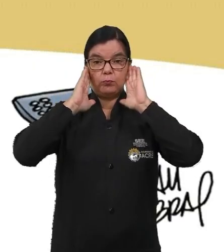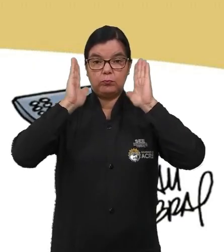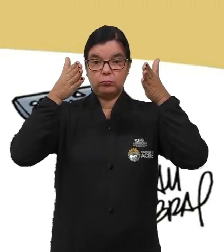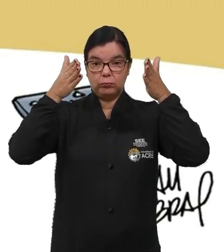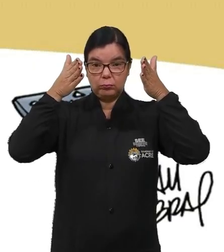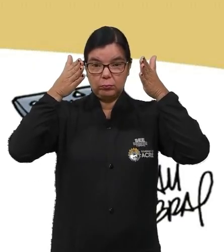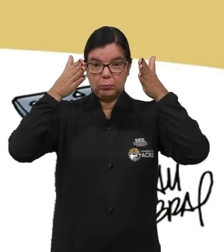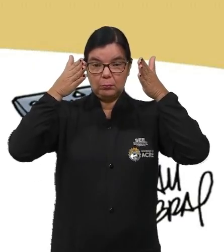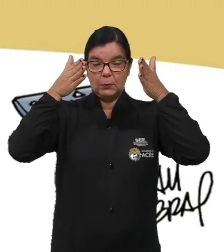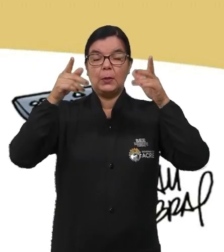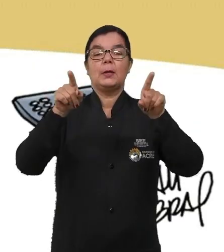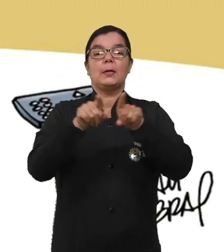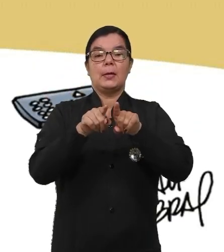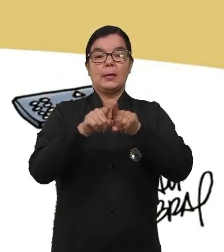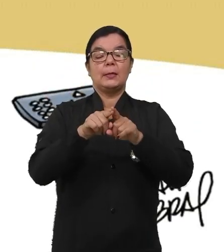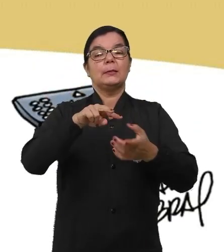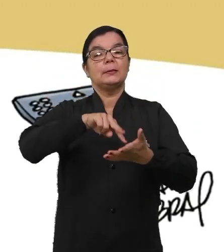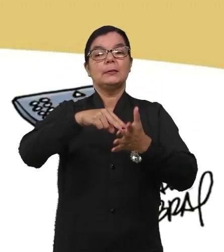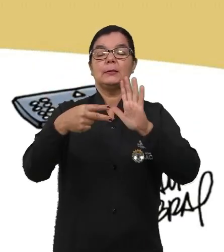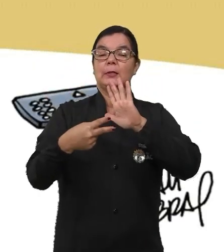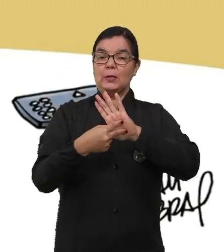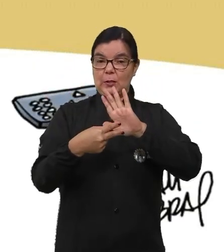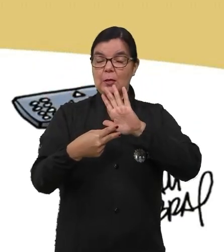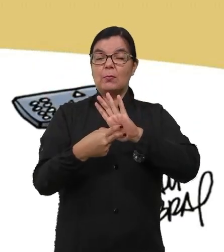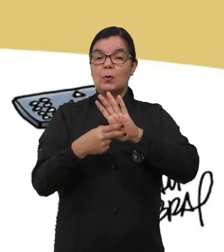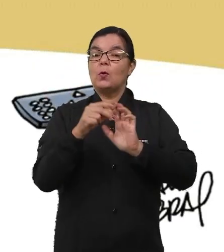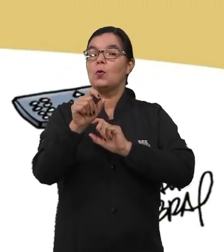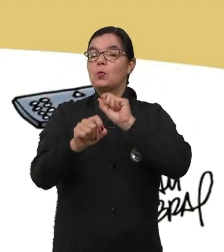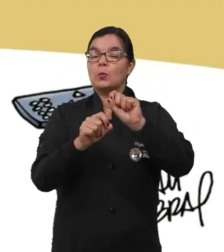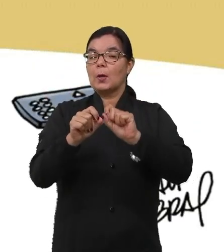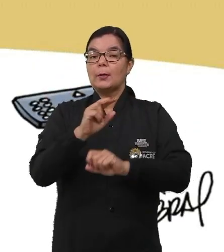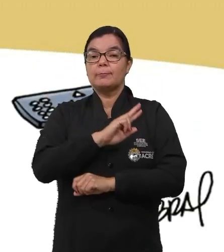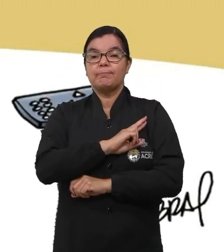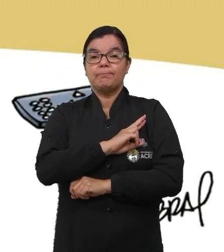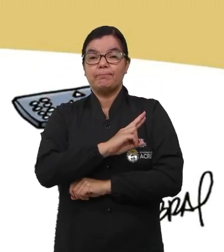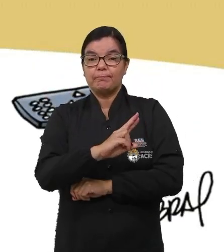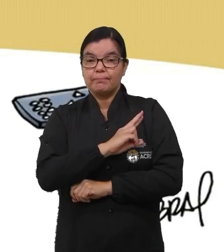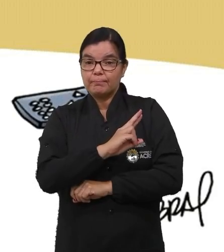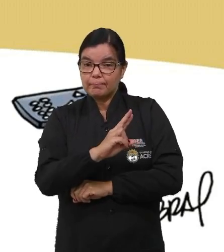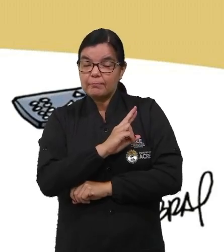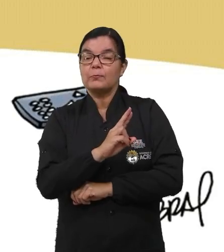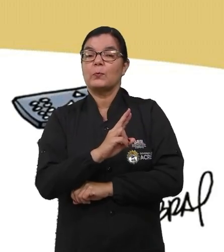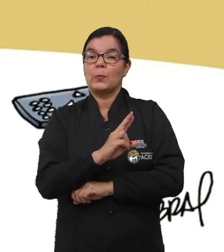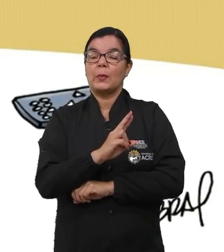nos olhos, e essas viseiras, elas acabam representando, né, elas